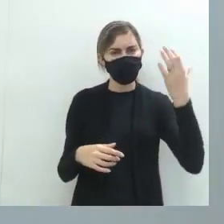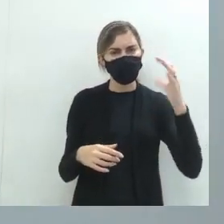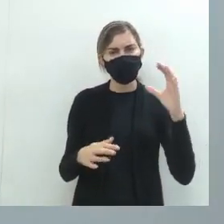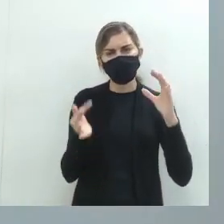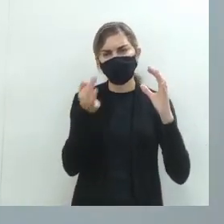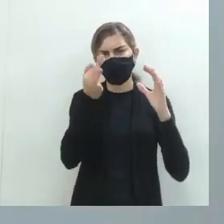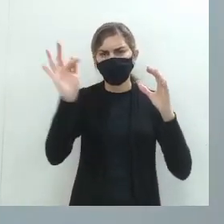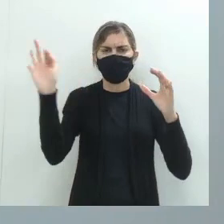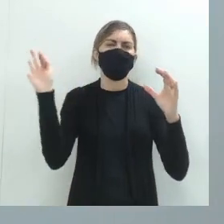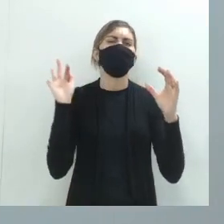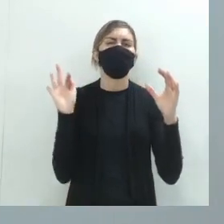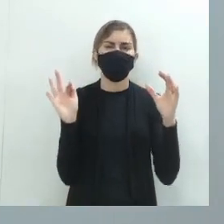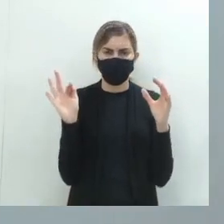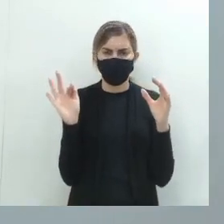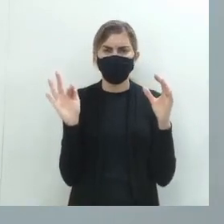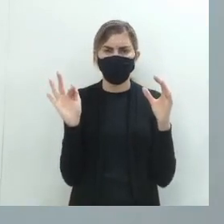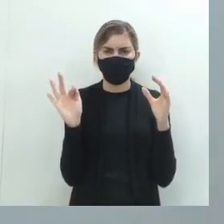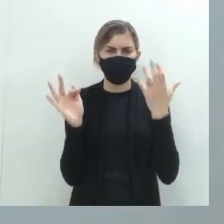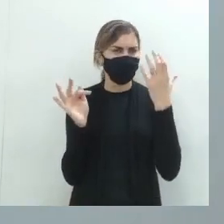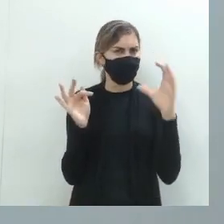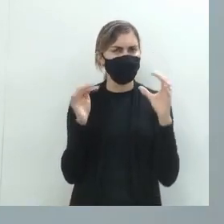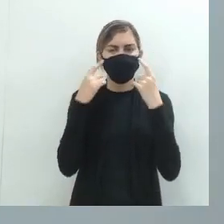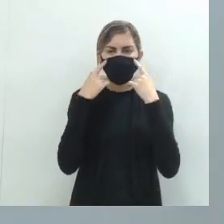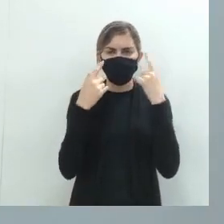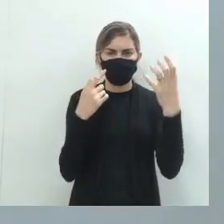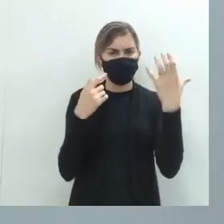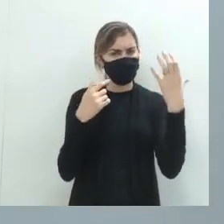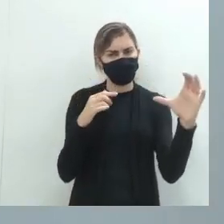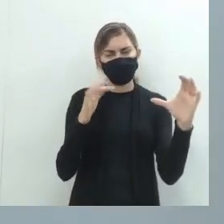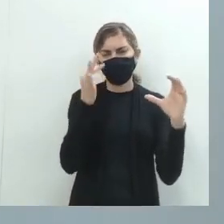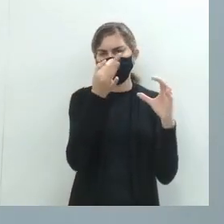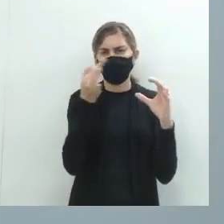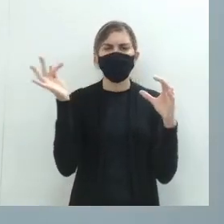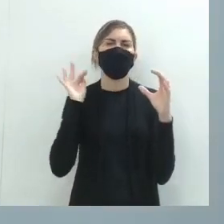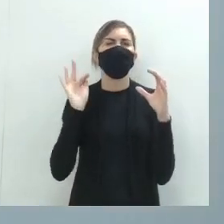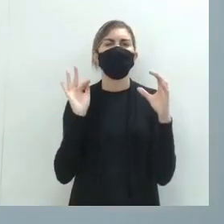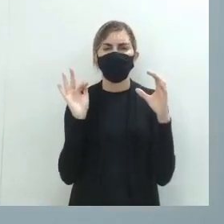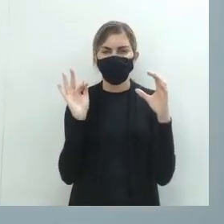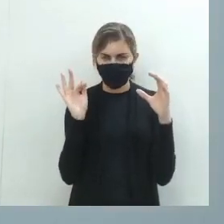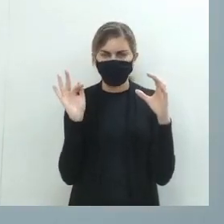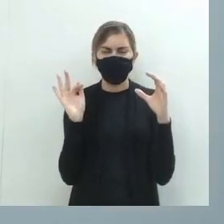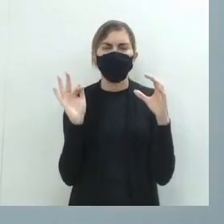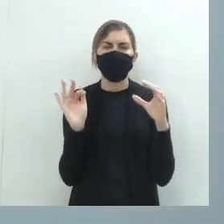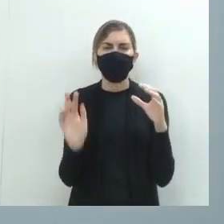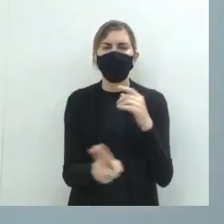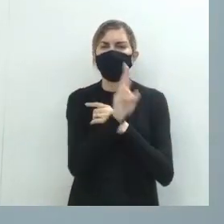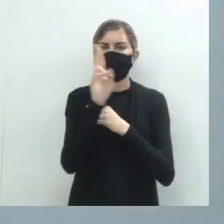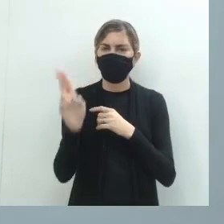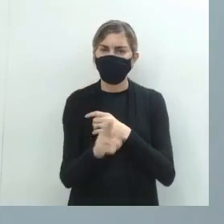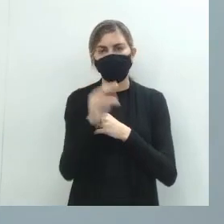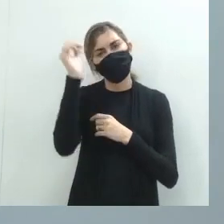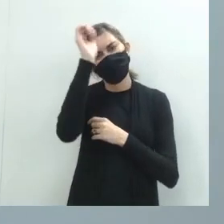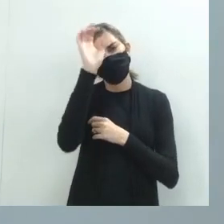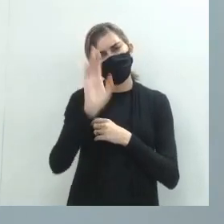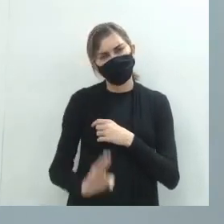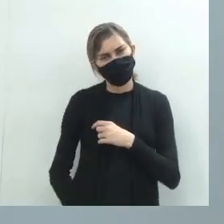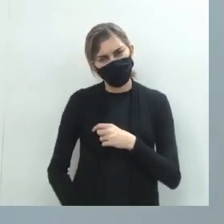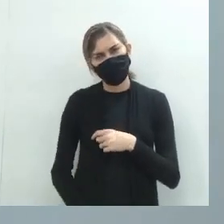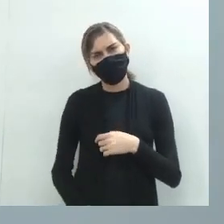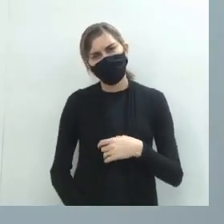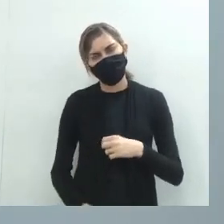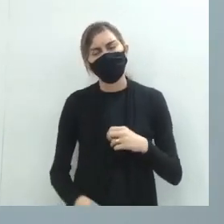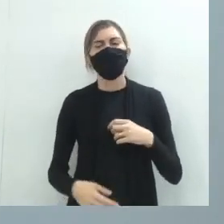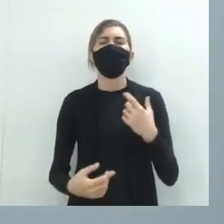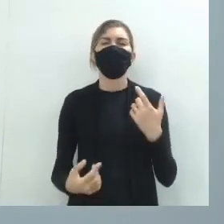Celsius e Fahrenheit. A escala Celsius é aquela utilizada no Brasil.